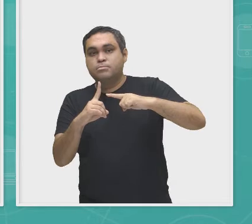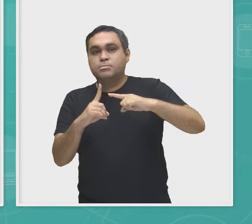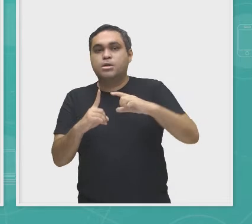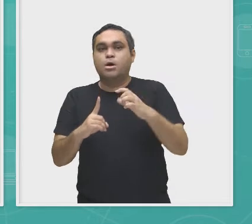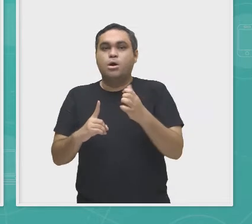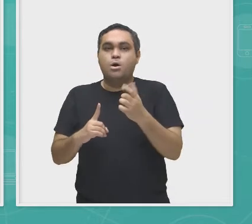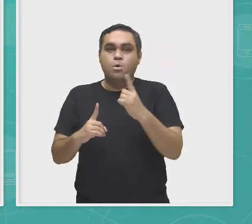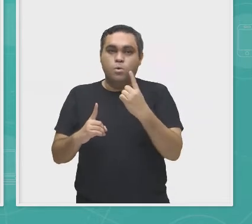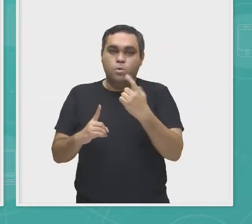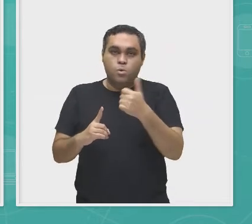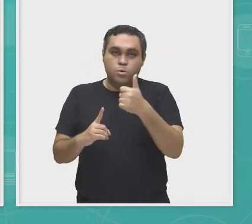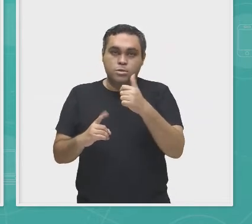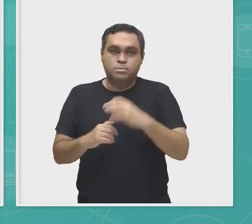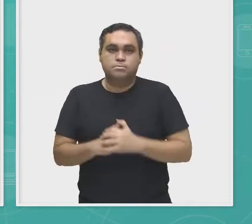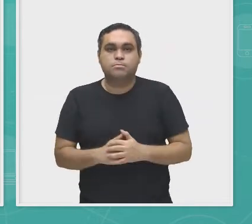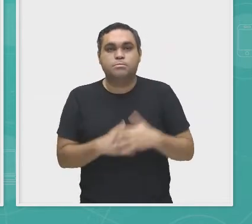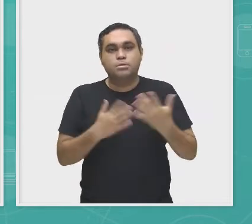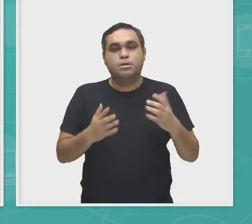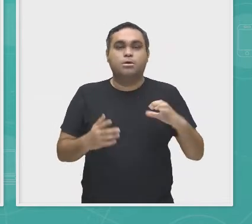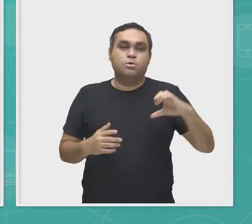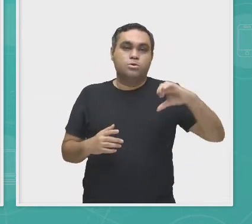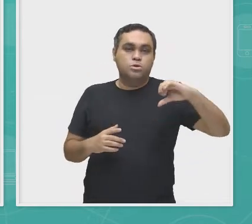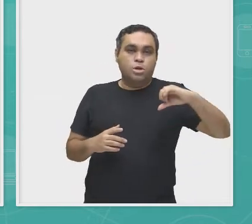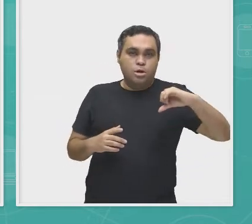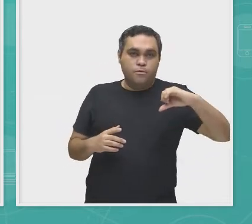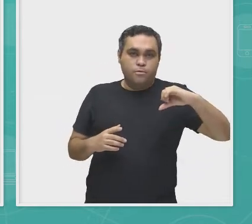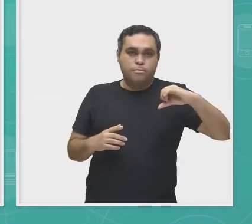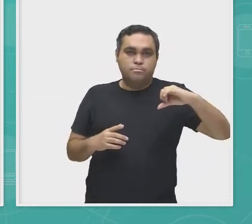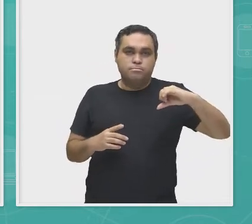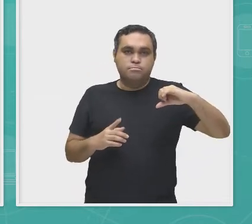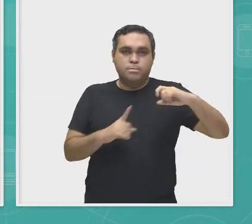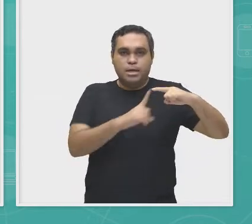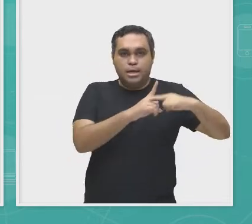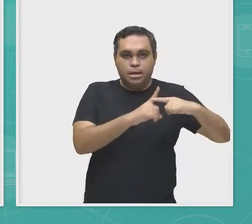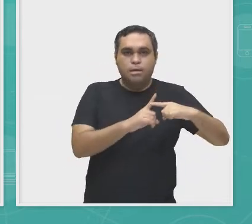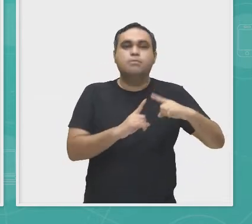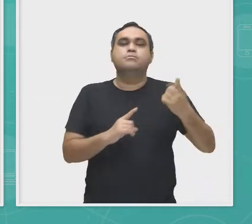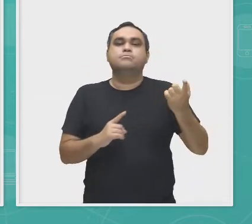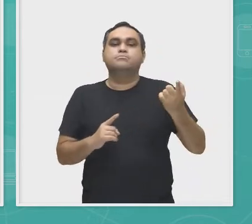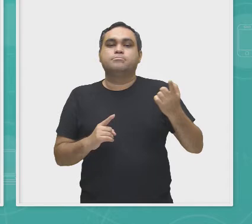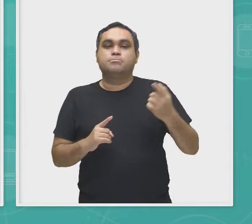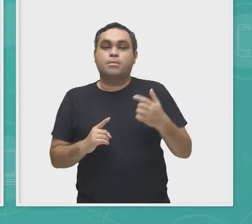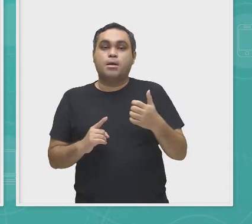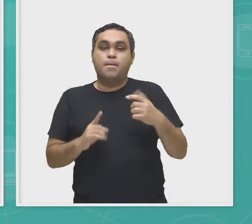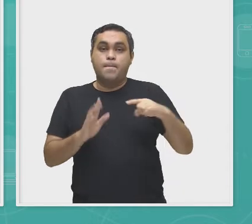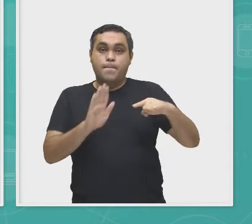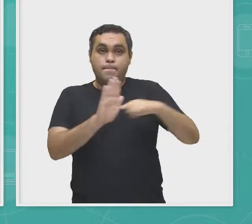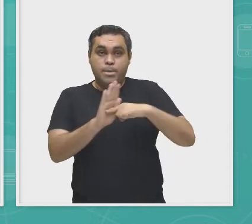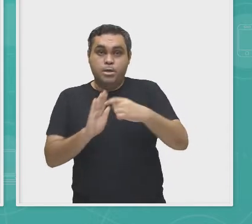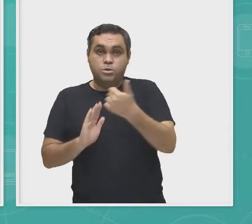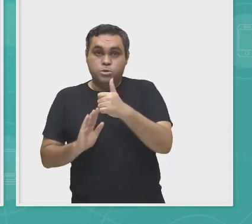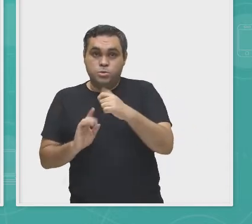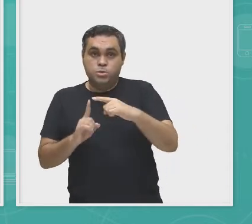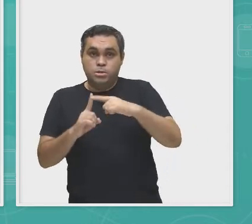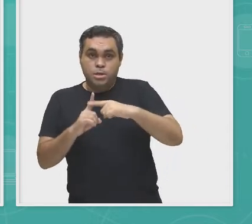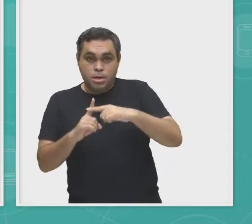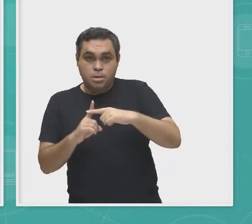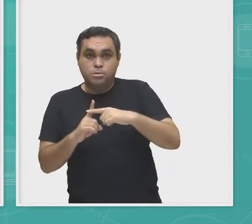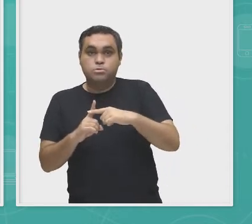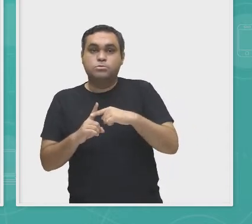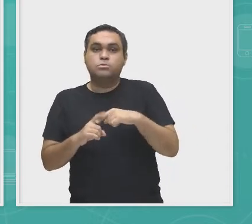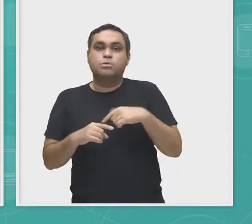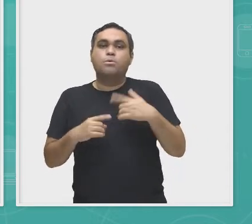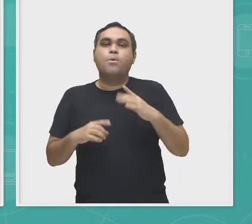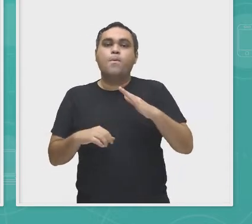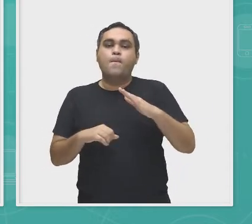Qual é a temperatura que está marcando? Pessoal, é só subtrair, né? Se eu tenho 9 graus menos 11 graus, o maior